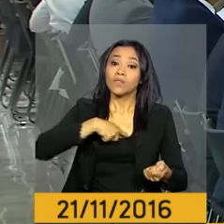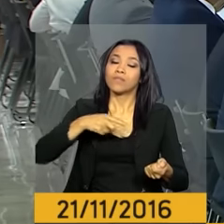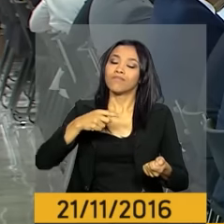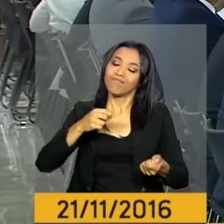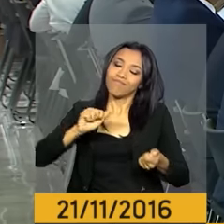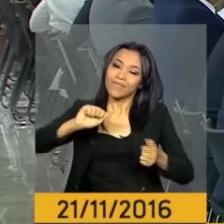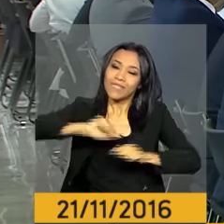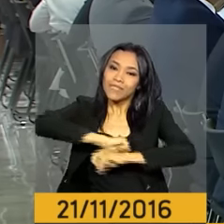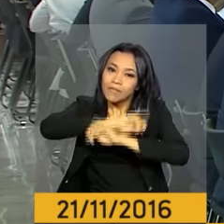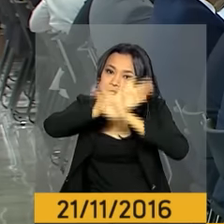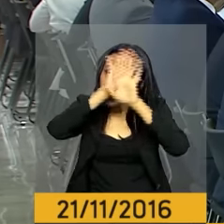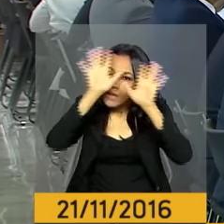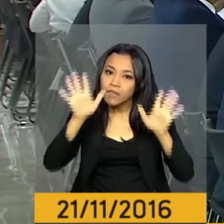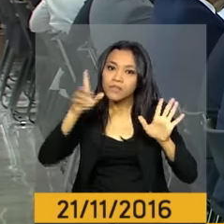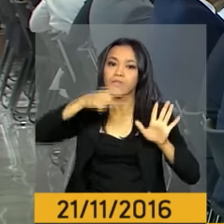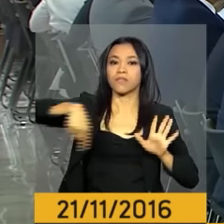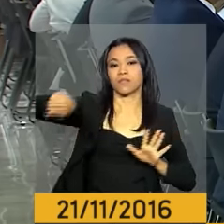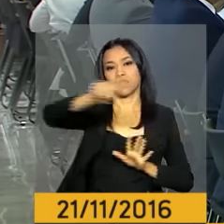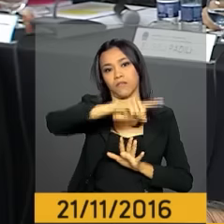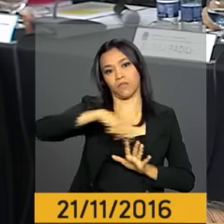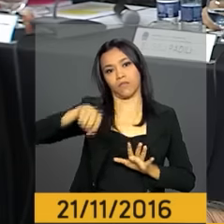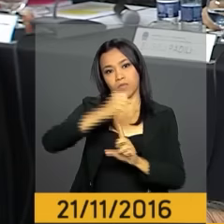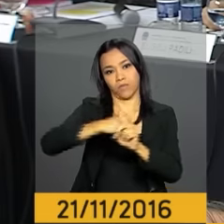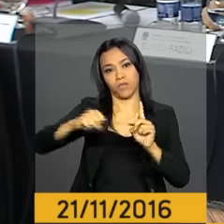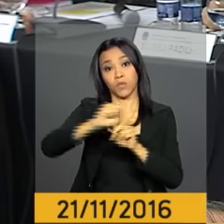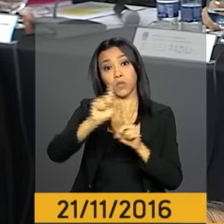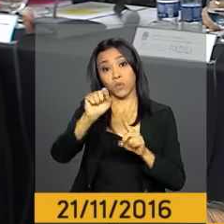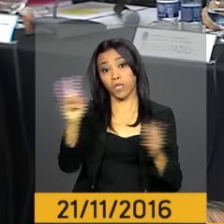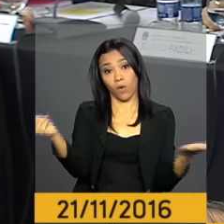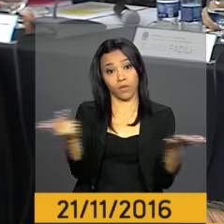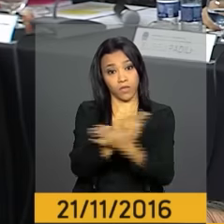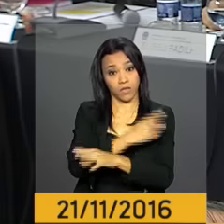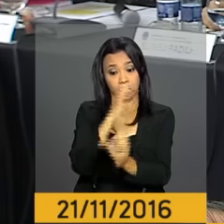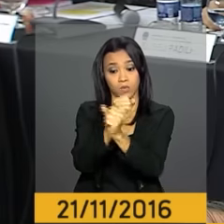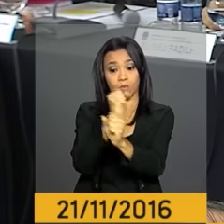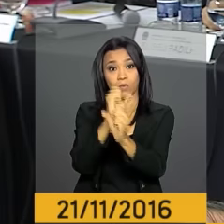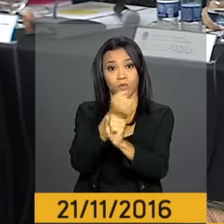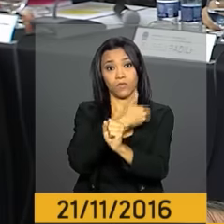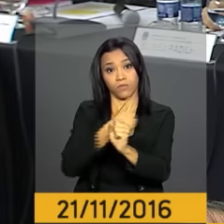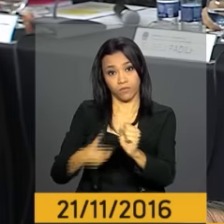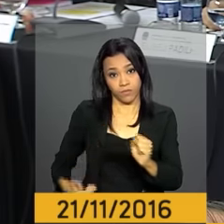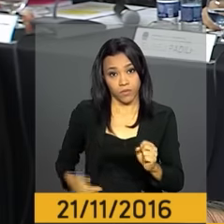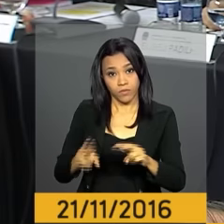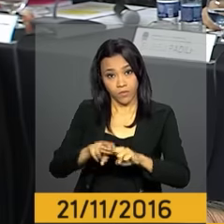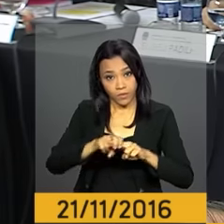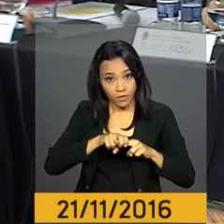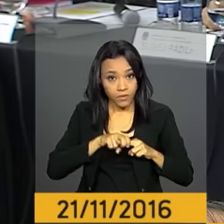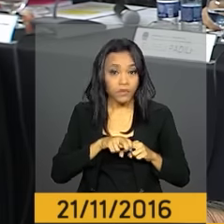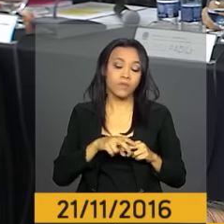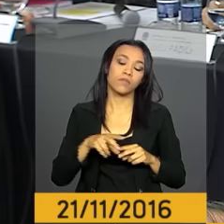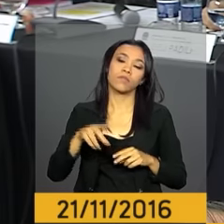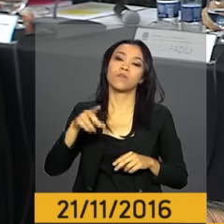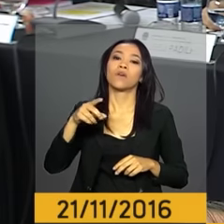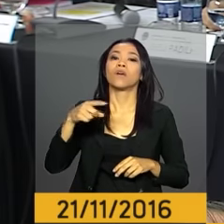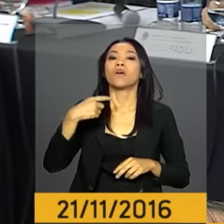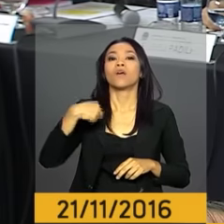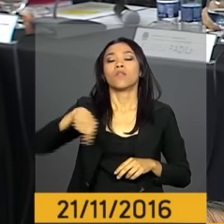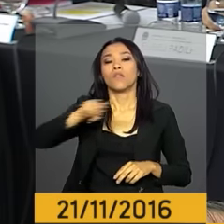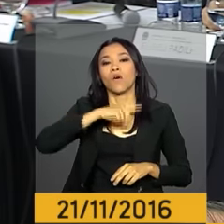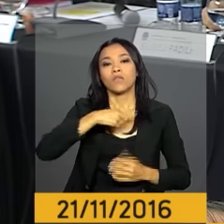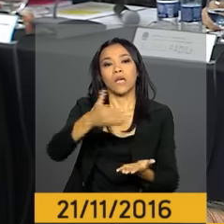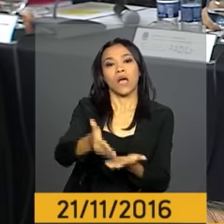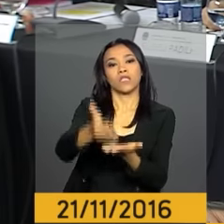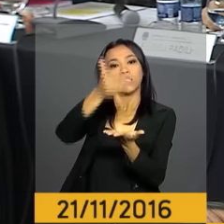transparência à situação financeira do Brasil. Por isso, aliás, é que propusemos um aditamento ao déficit